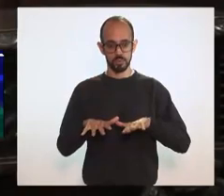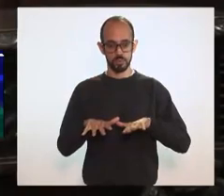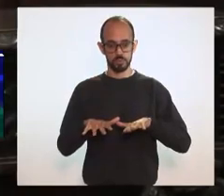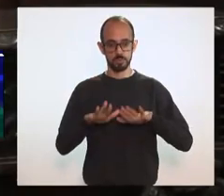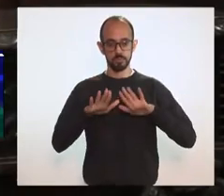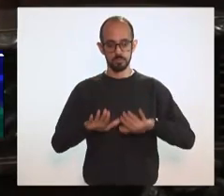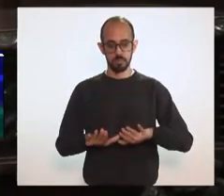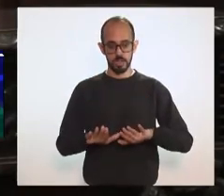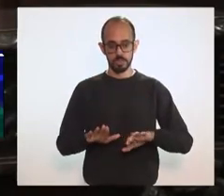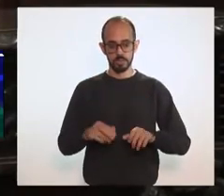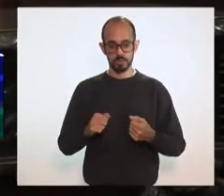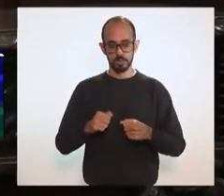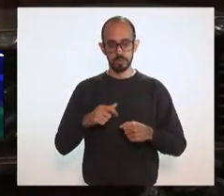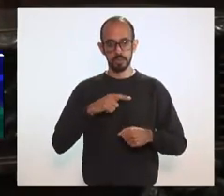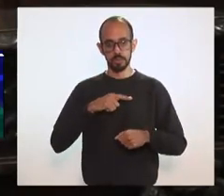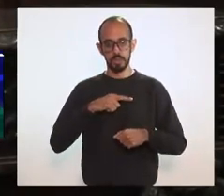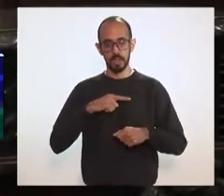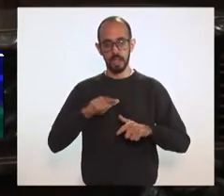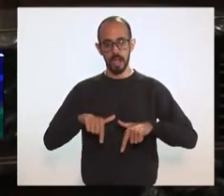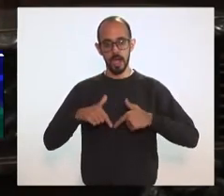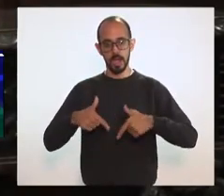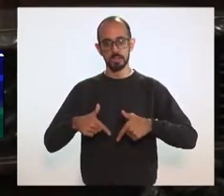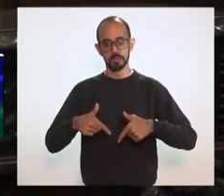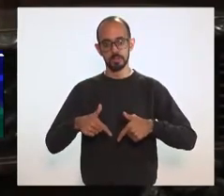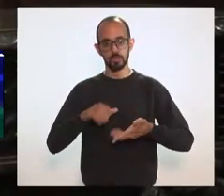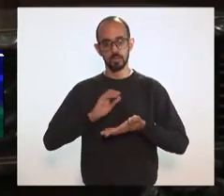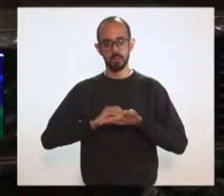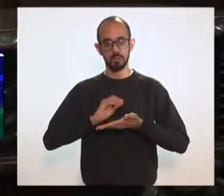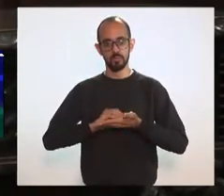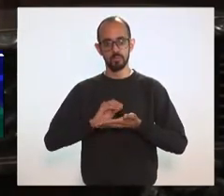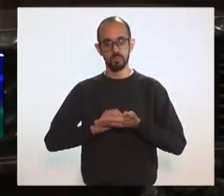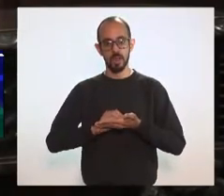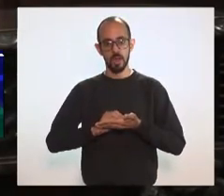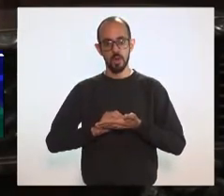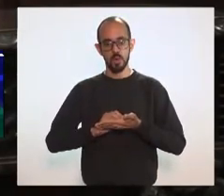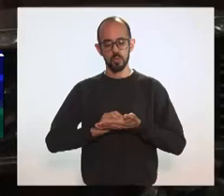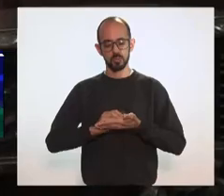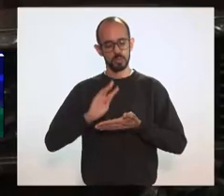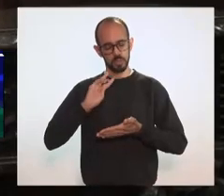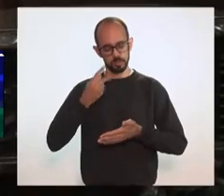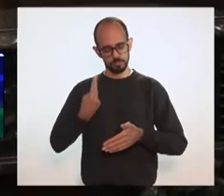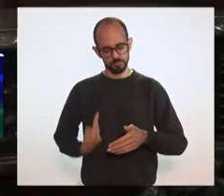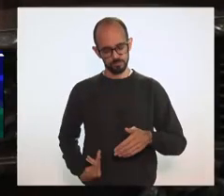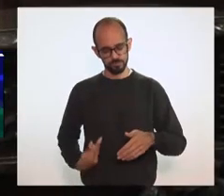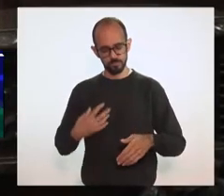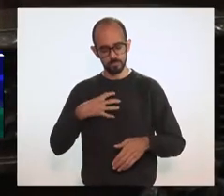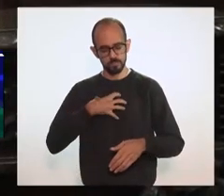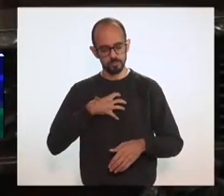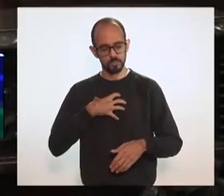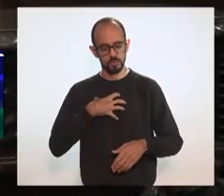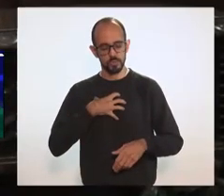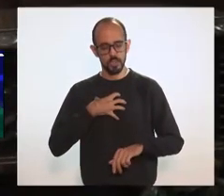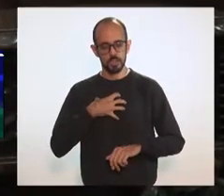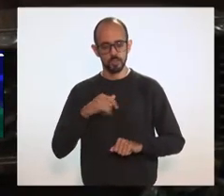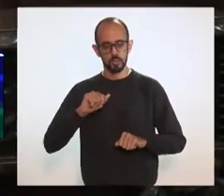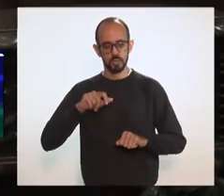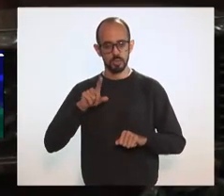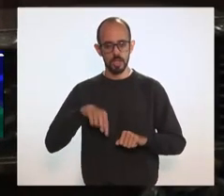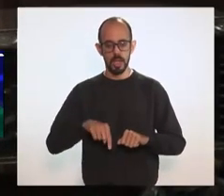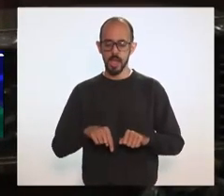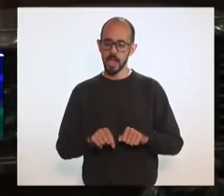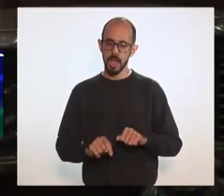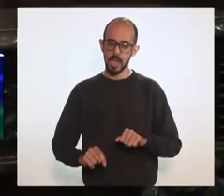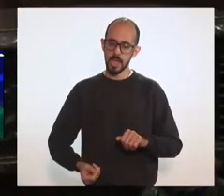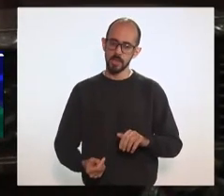ações completamente desumanas do governador em exercício em apostar em maior letalidade